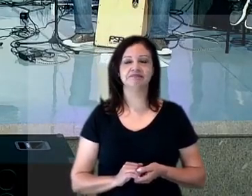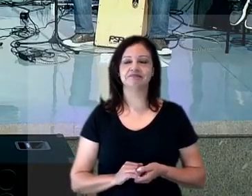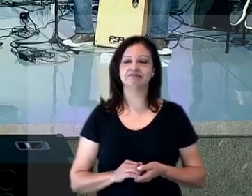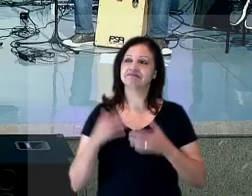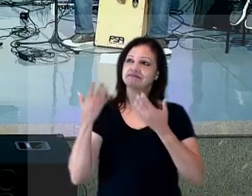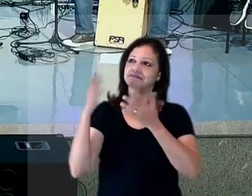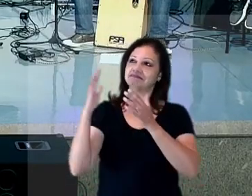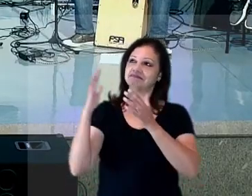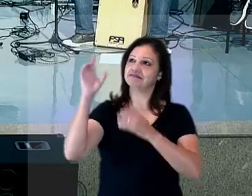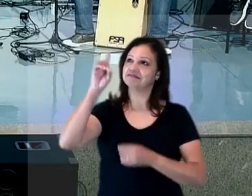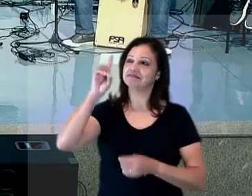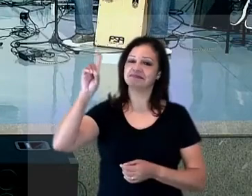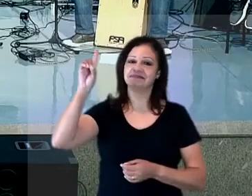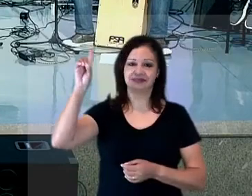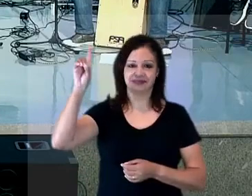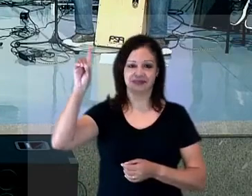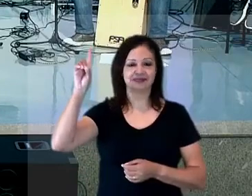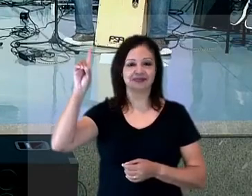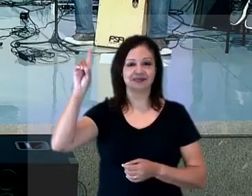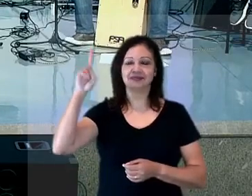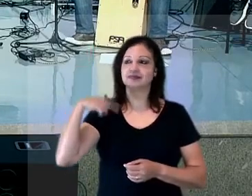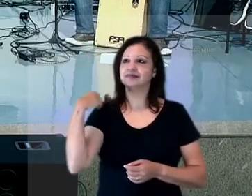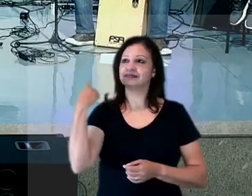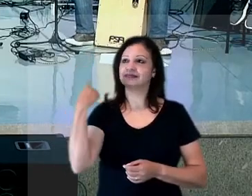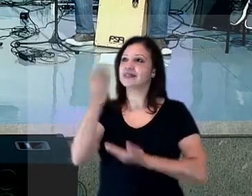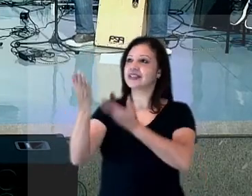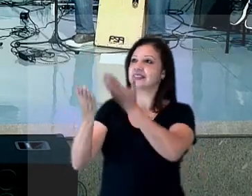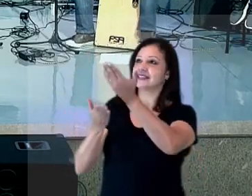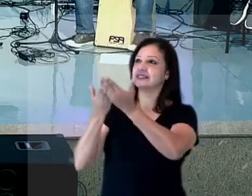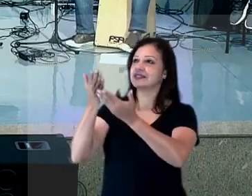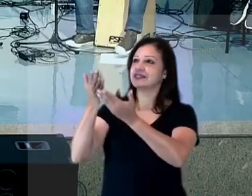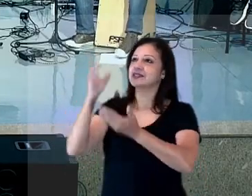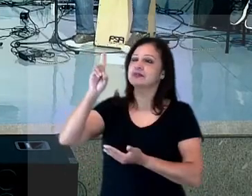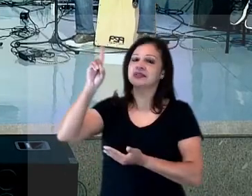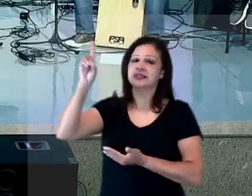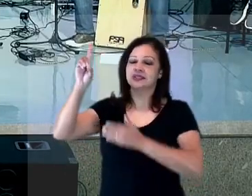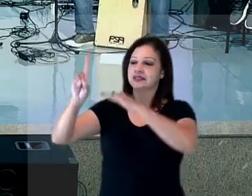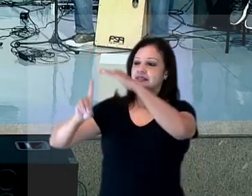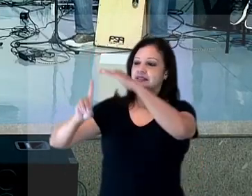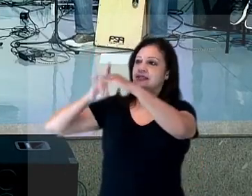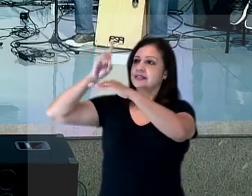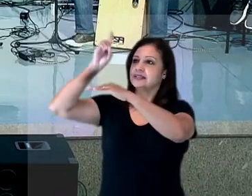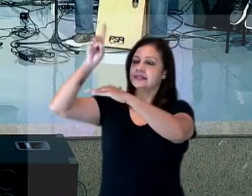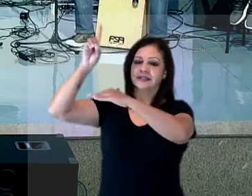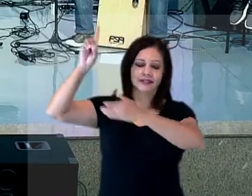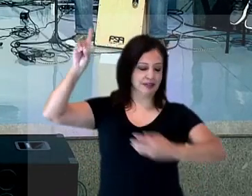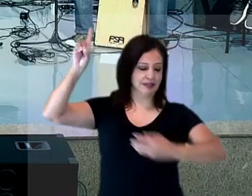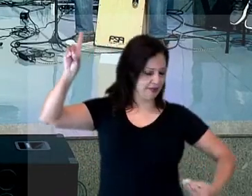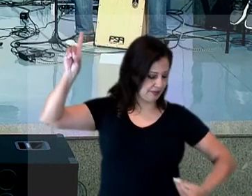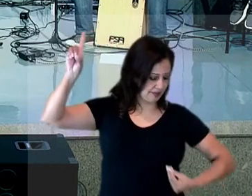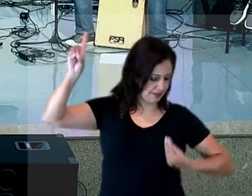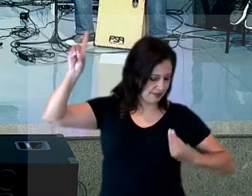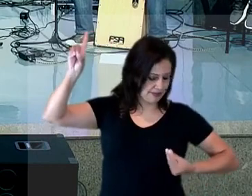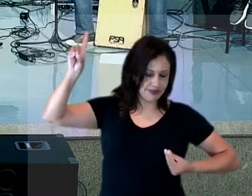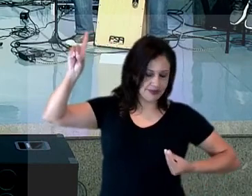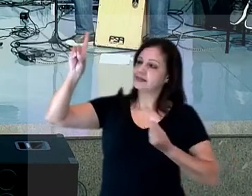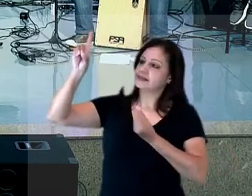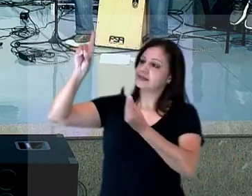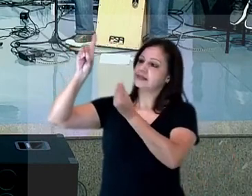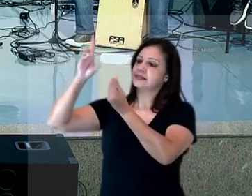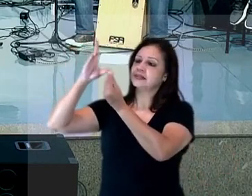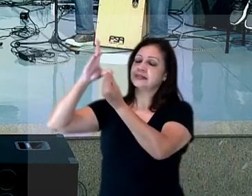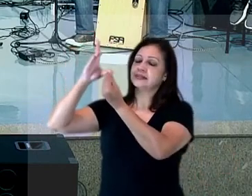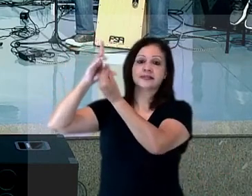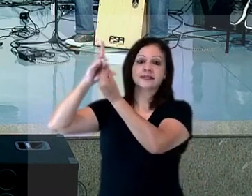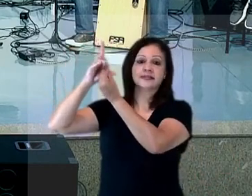Louvado seja Deus, servimos a um Deus que é soberano. Quando colocamos a nossa vida nas mãos dEle,